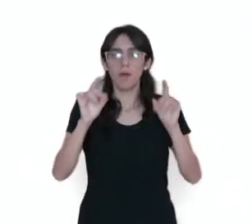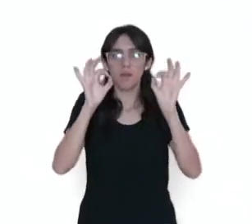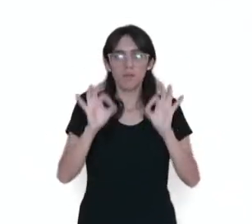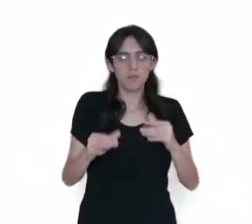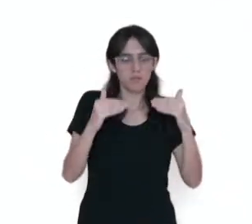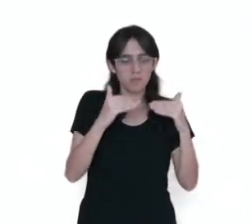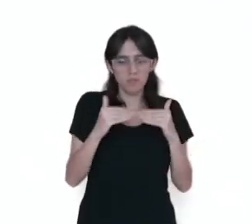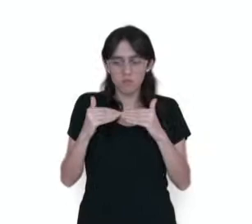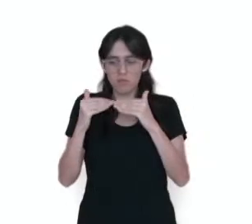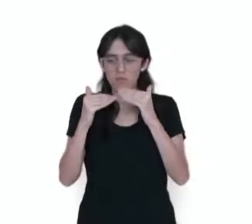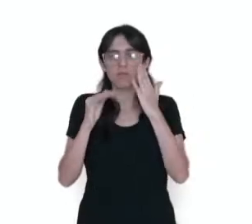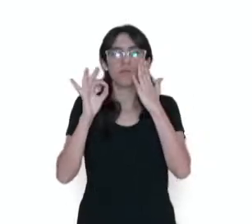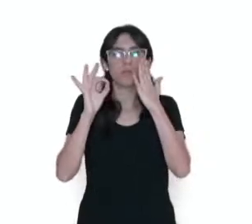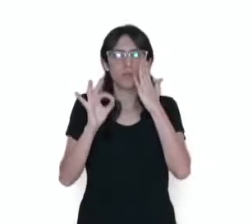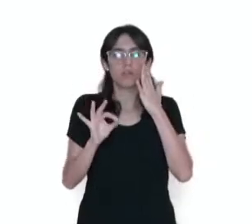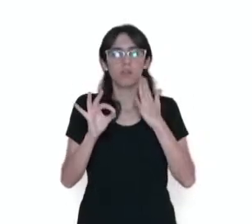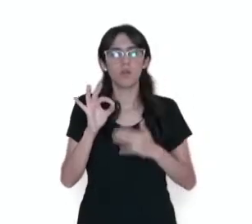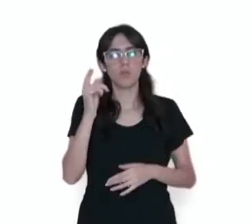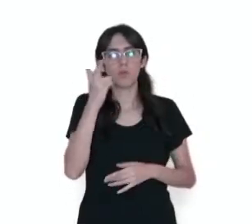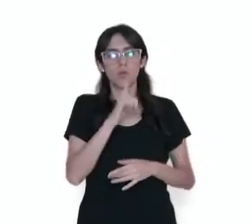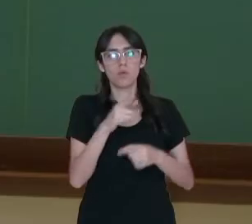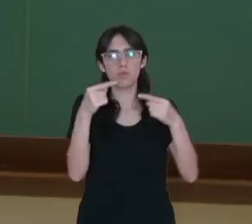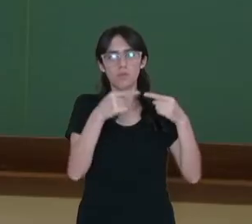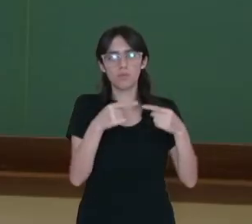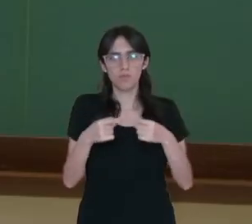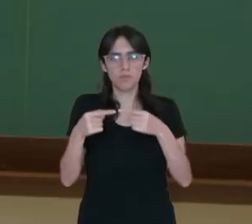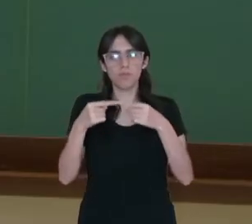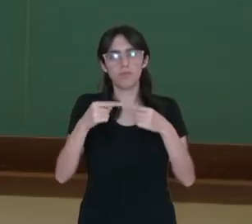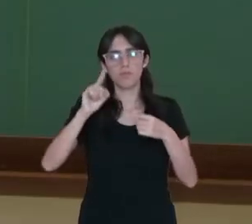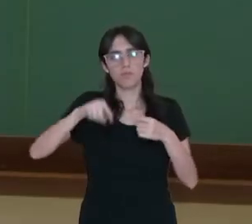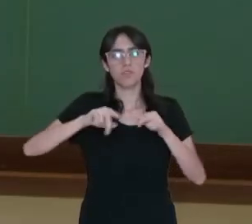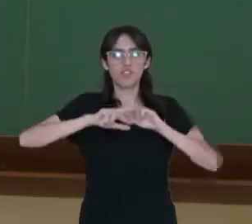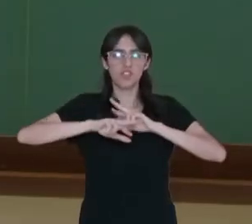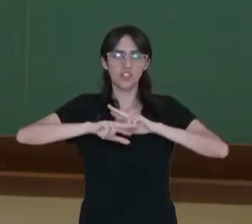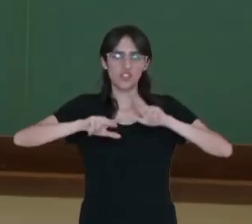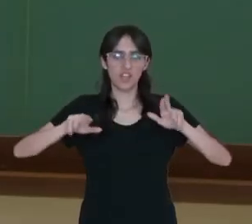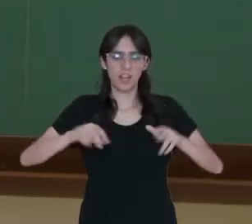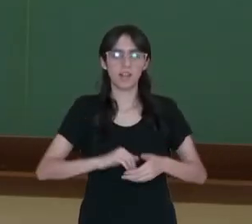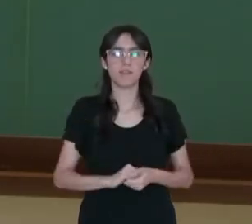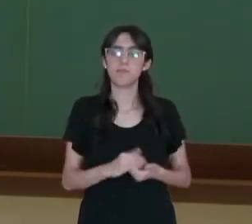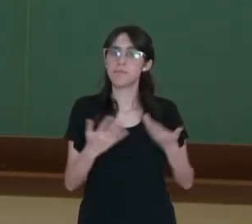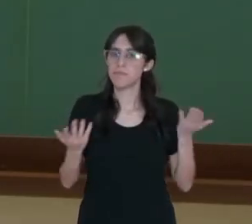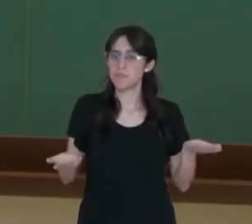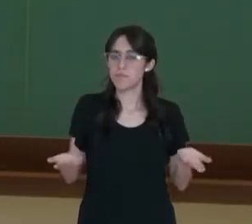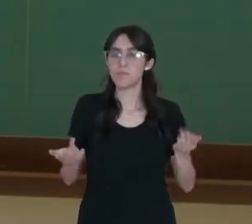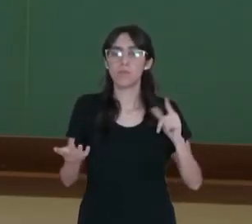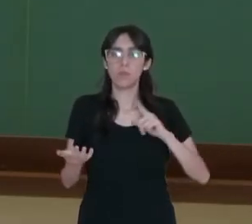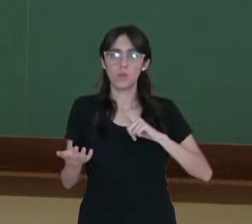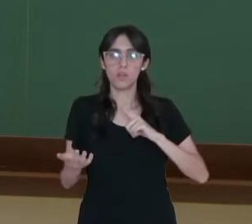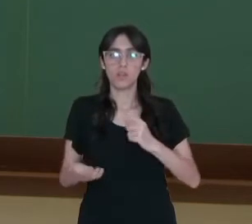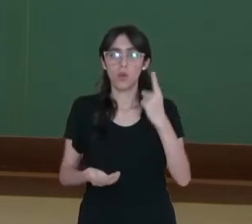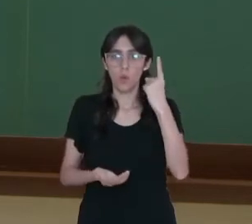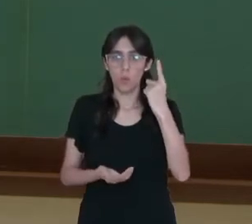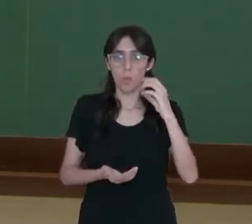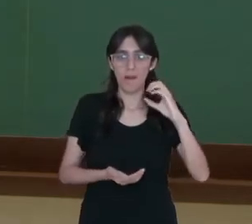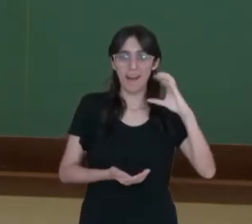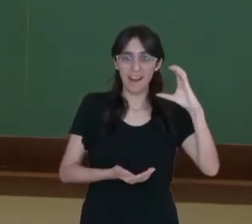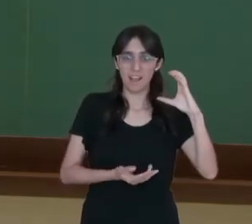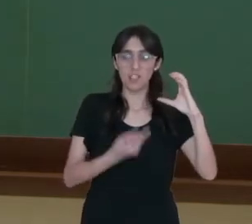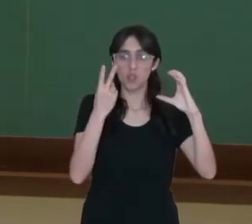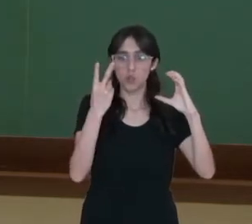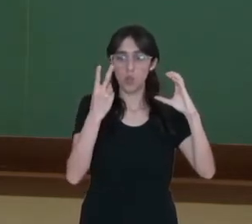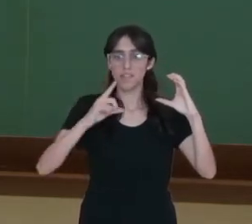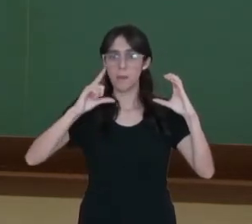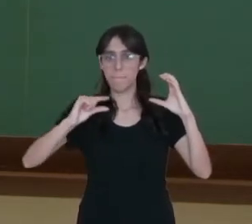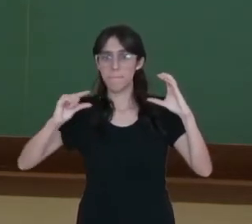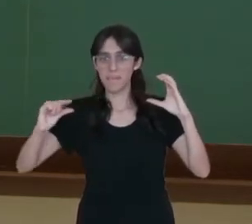a formação, a união das nossas bolinhas mostram moléculas diferentes. Então aqui a gente tem uma grande e 2 pequenas e aqui a gente tinha